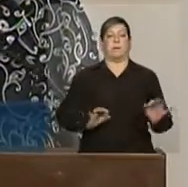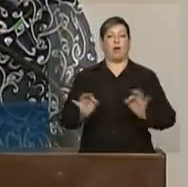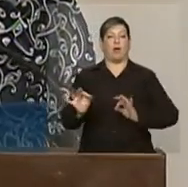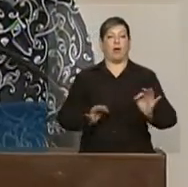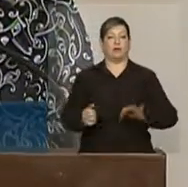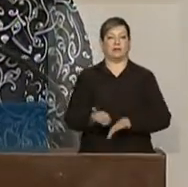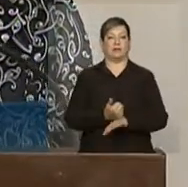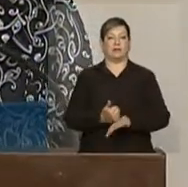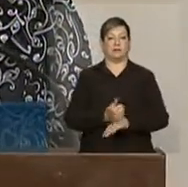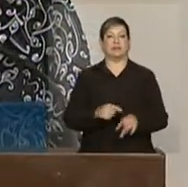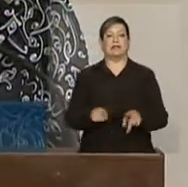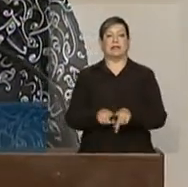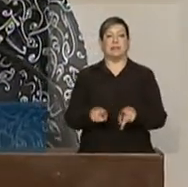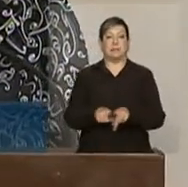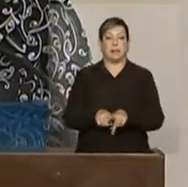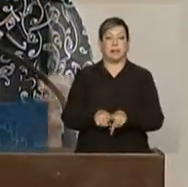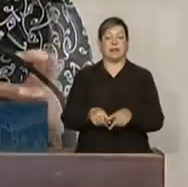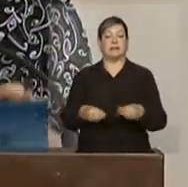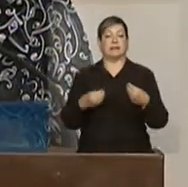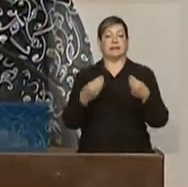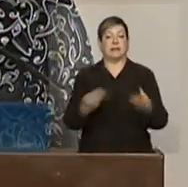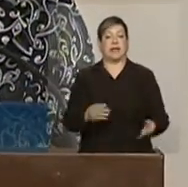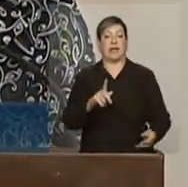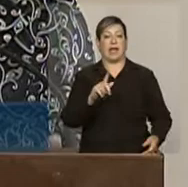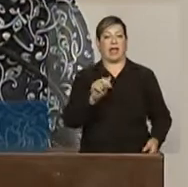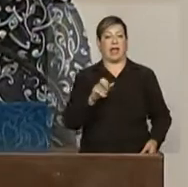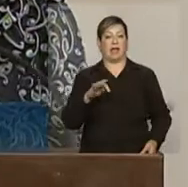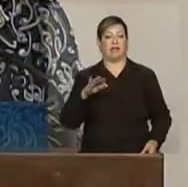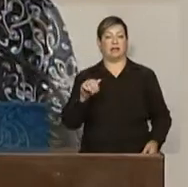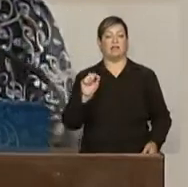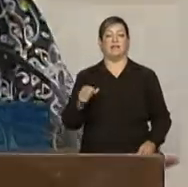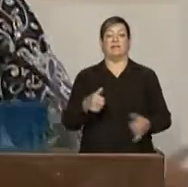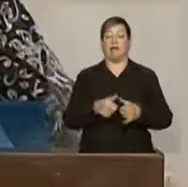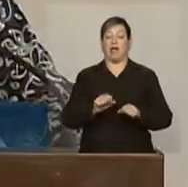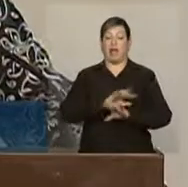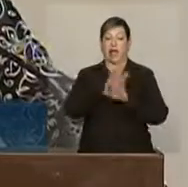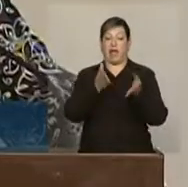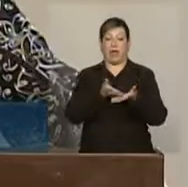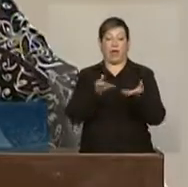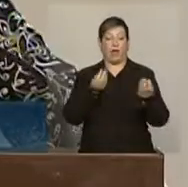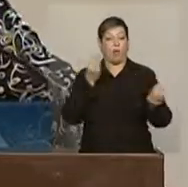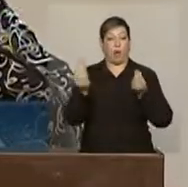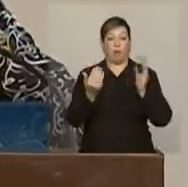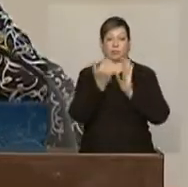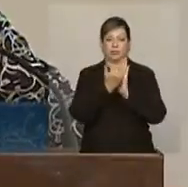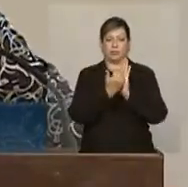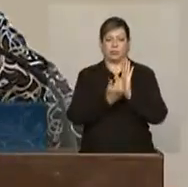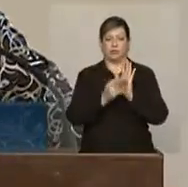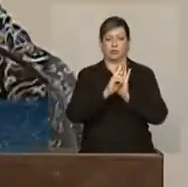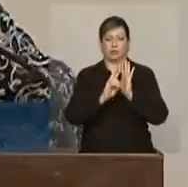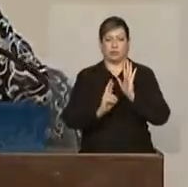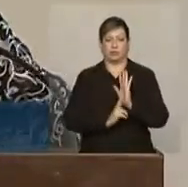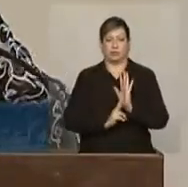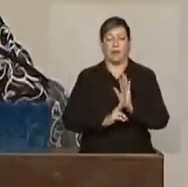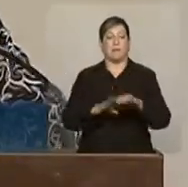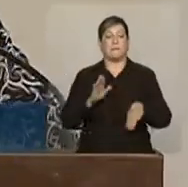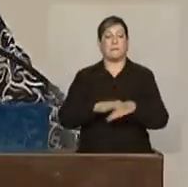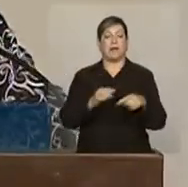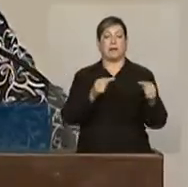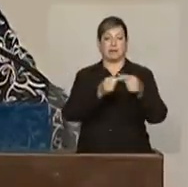e também garantir que fique claro as condições mais adequadas